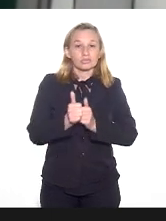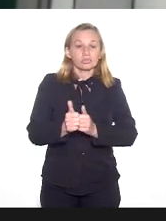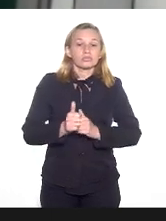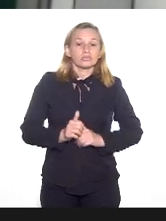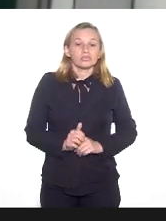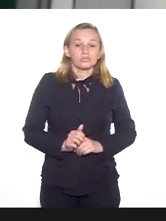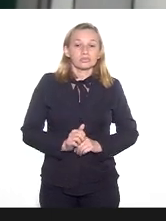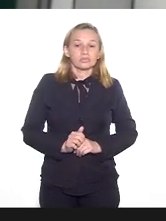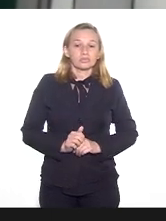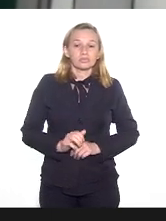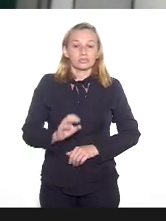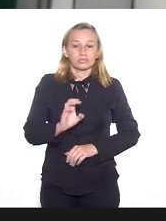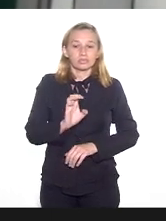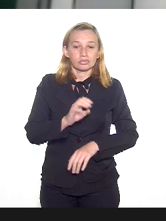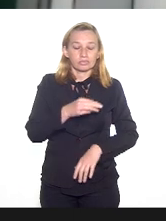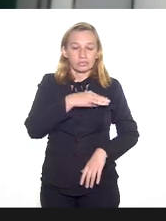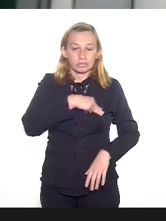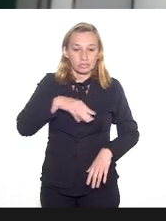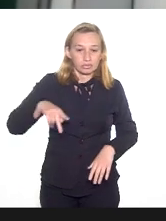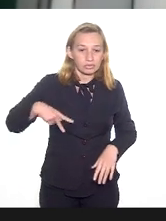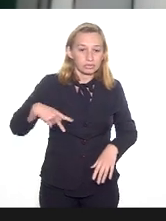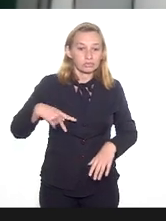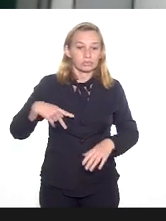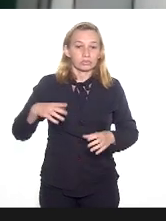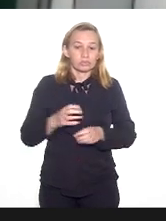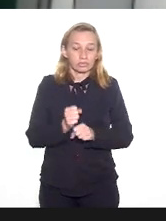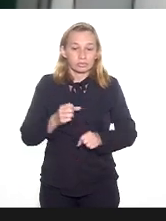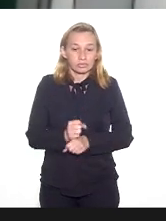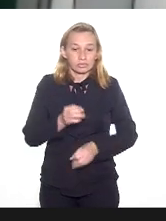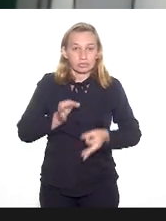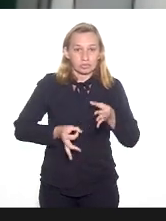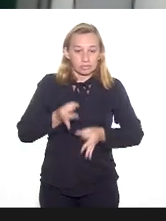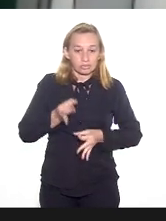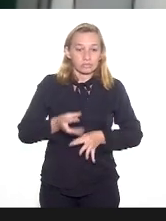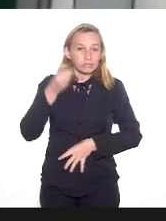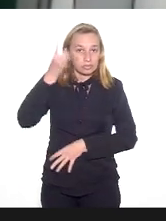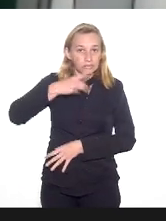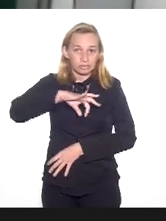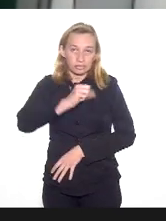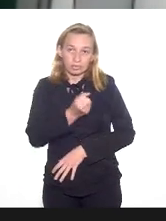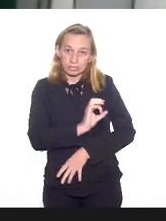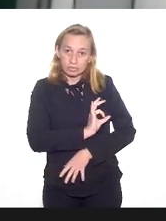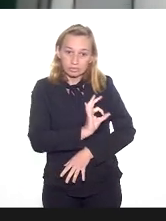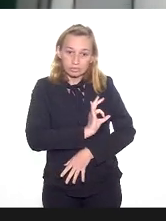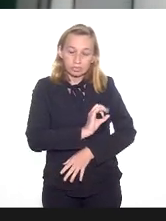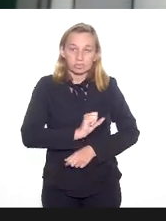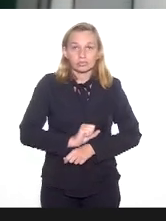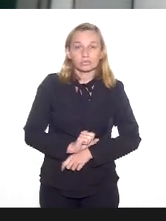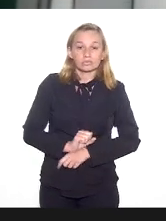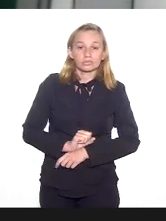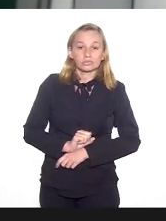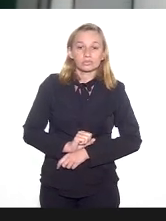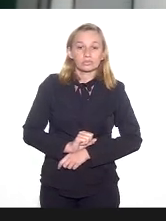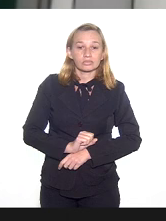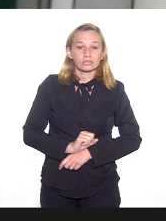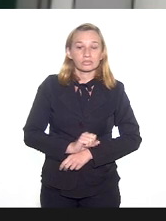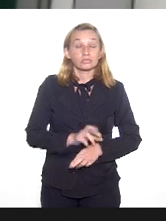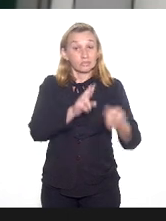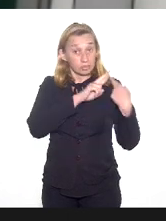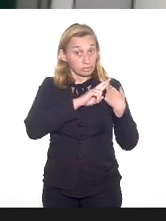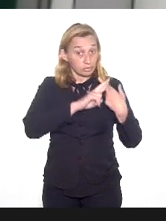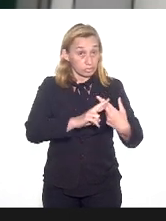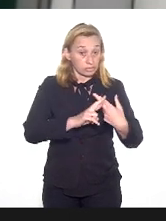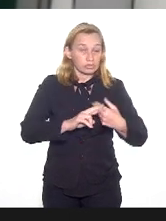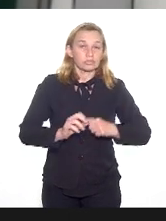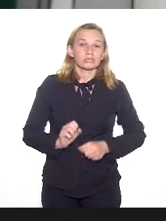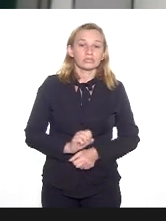né? Ministério Público, Tribunal de Contas, enfim, de modo que, como disse a deputada Marta Rocha, que os responsáveis